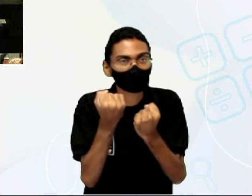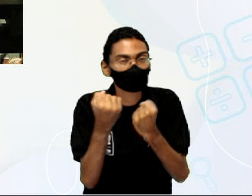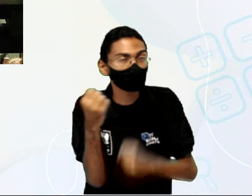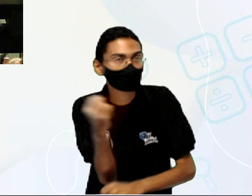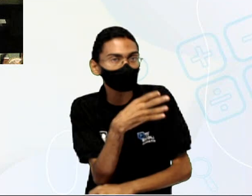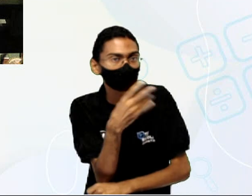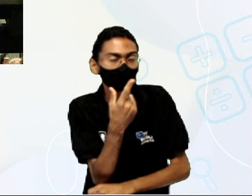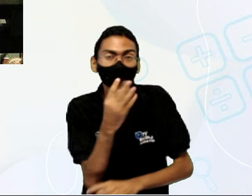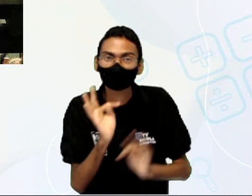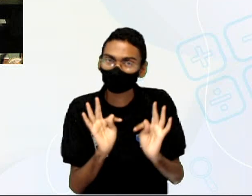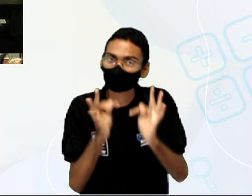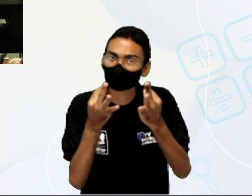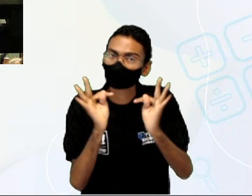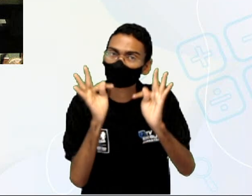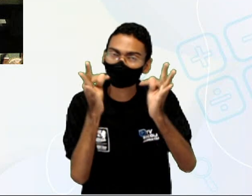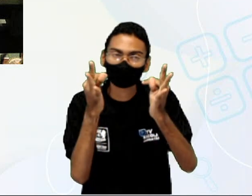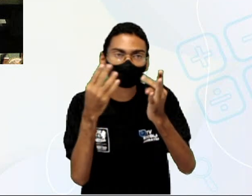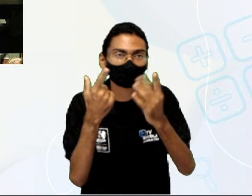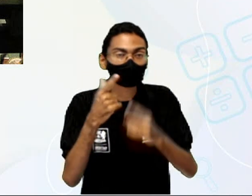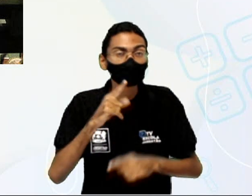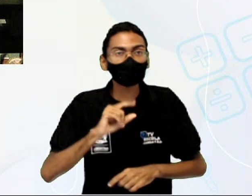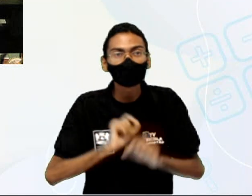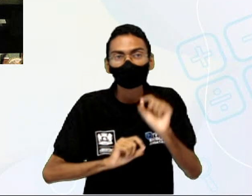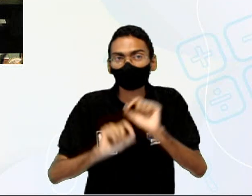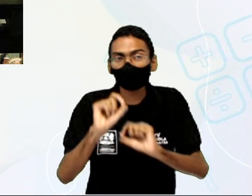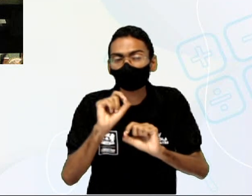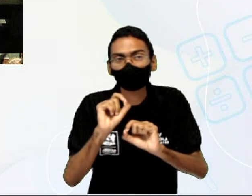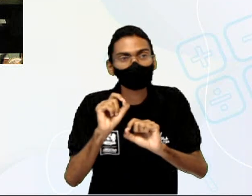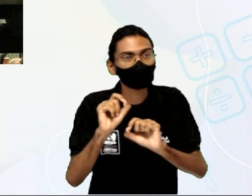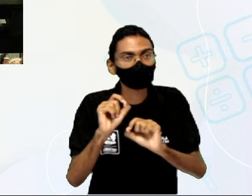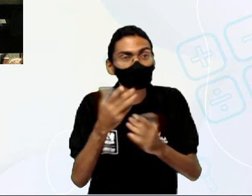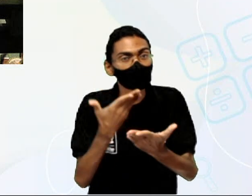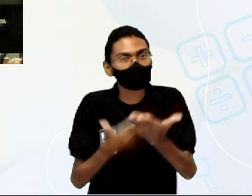eficiente tecnologia iria deixá-los desempregados.